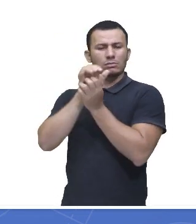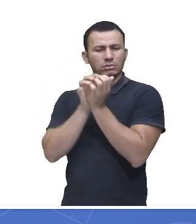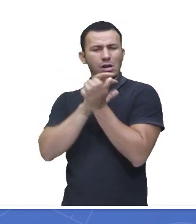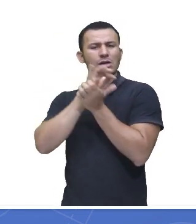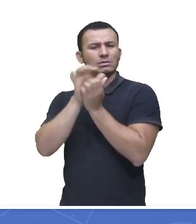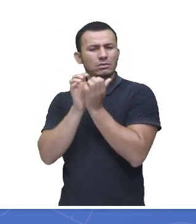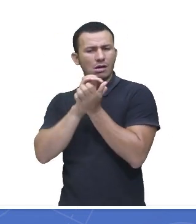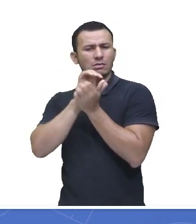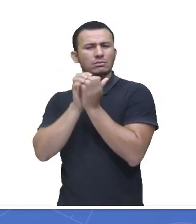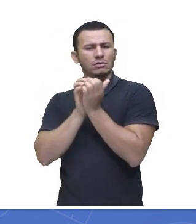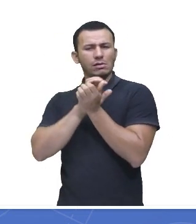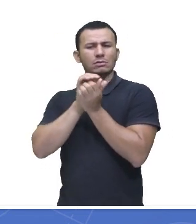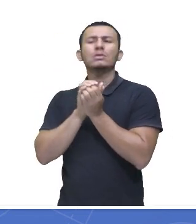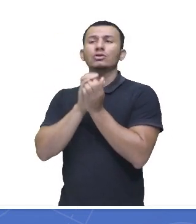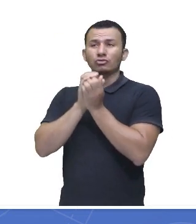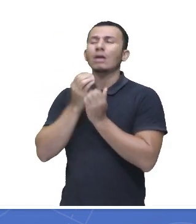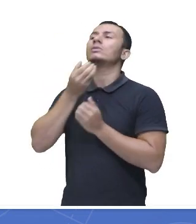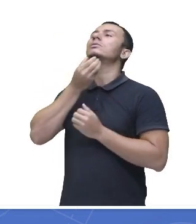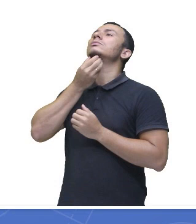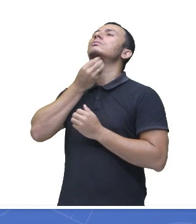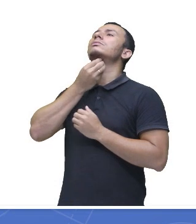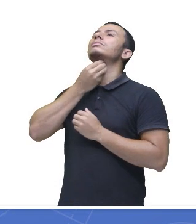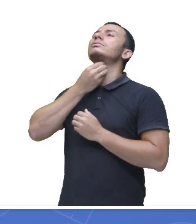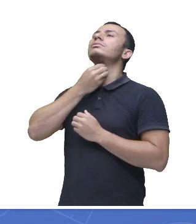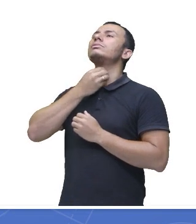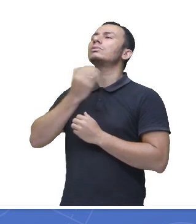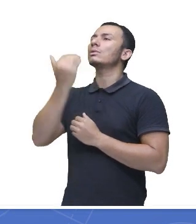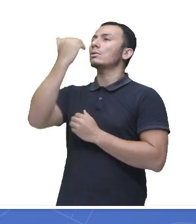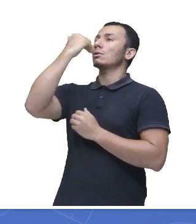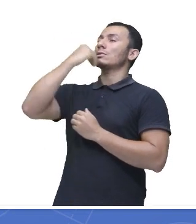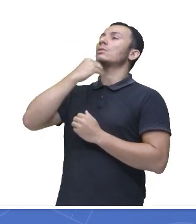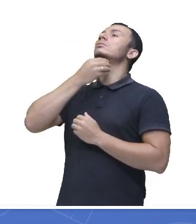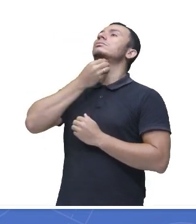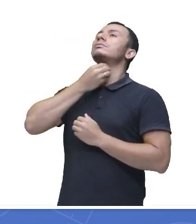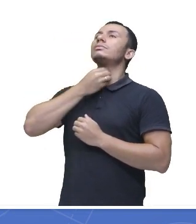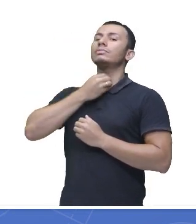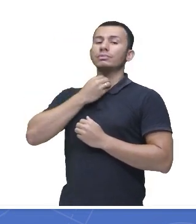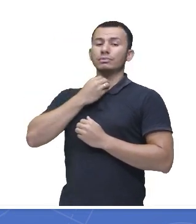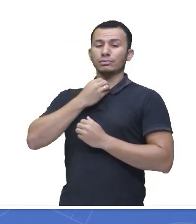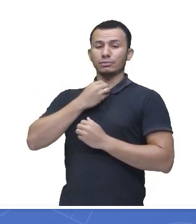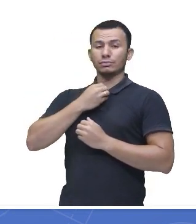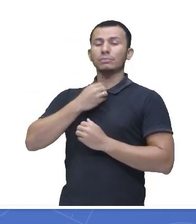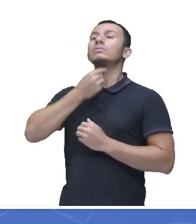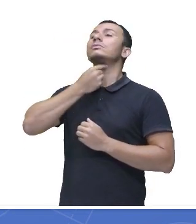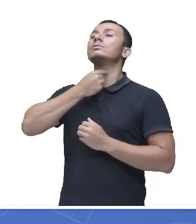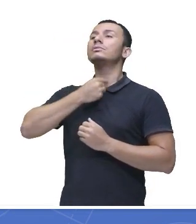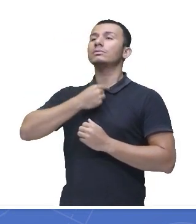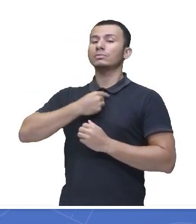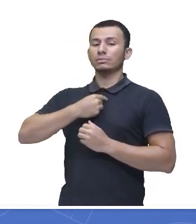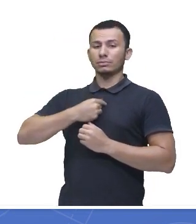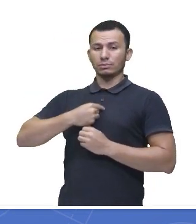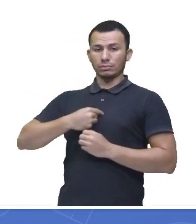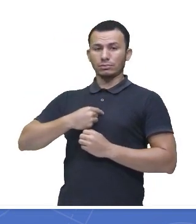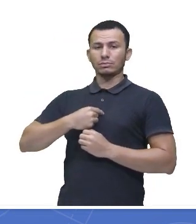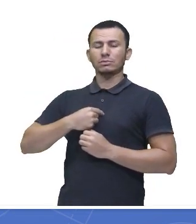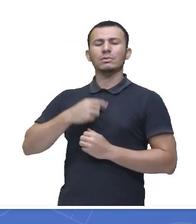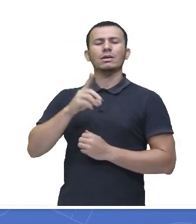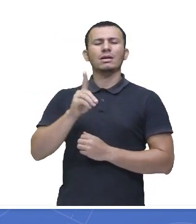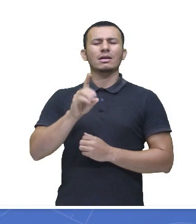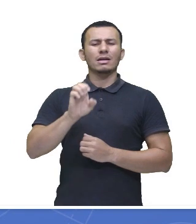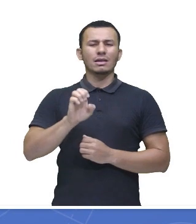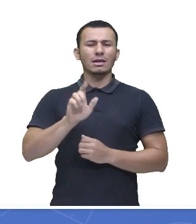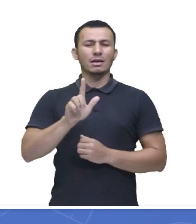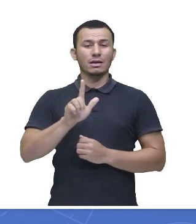o bolo alimentar passa pela faringe e é direcionado para o próximo órgão, que é o esôfago, através da deglutição. O que é